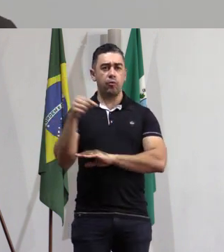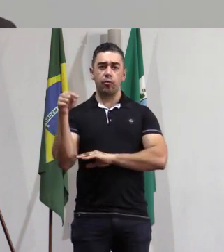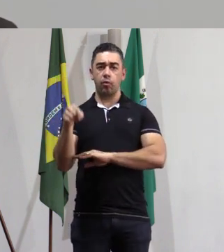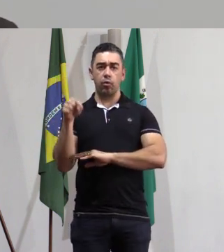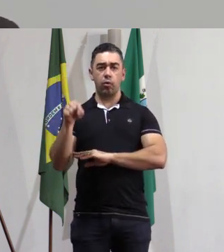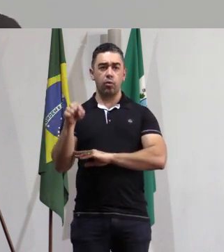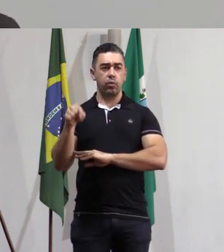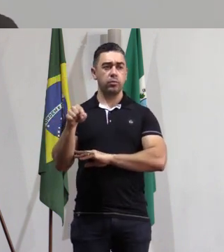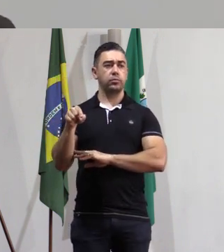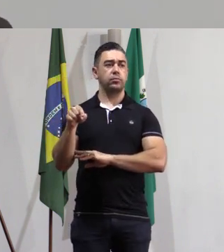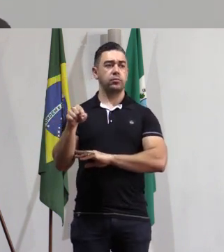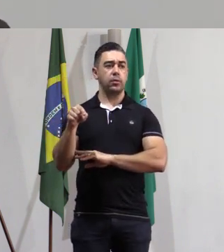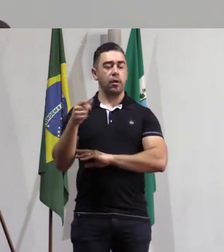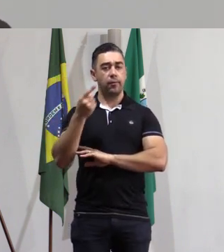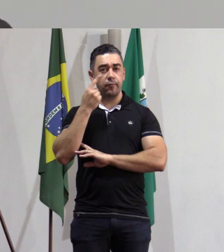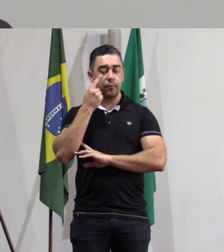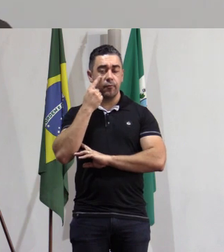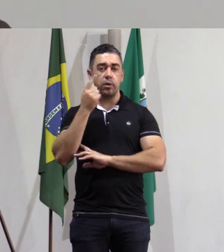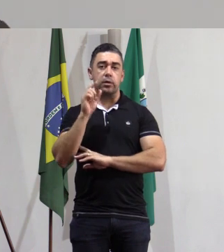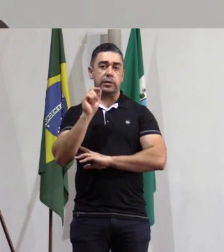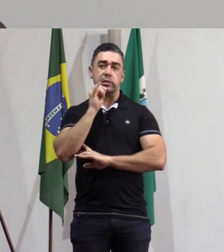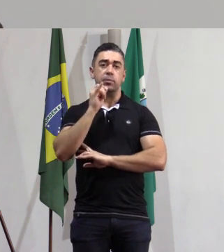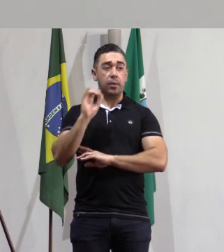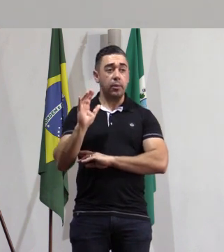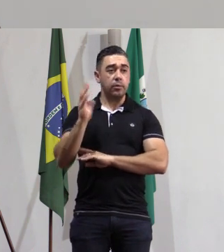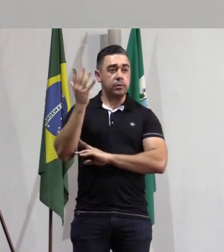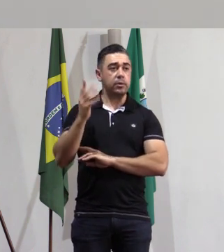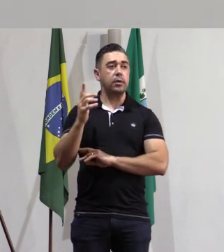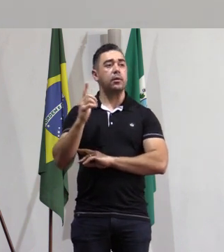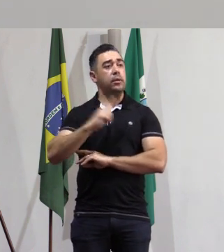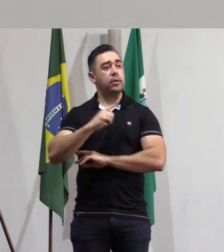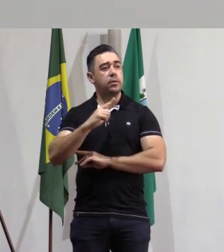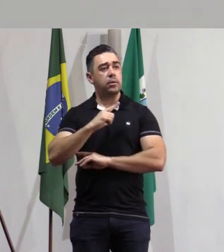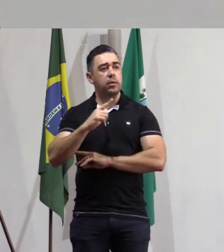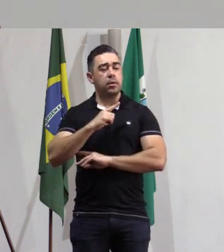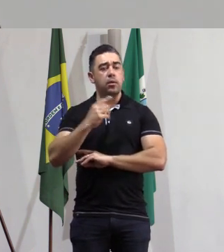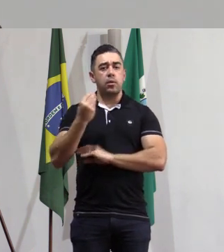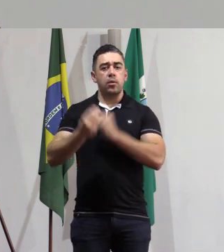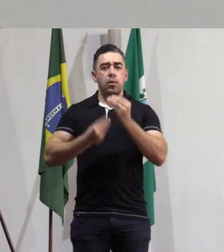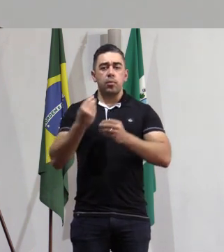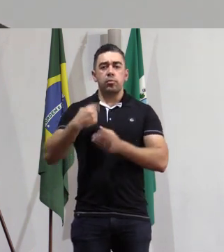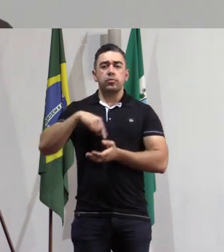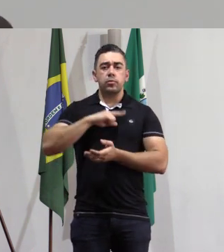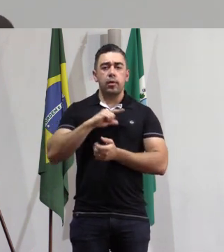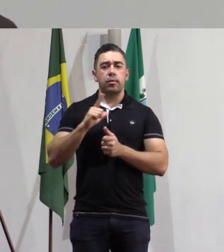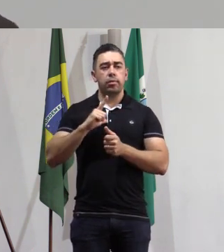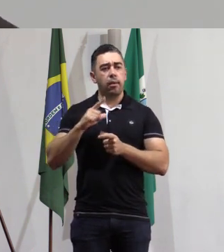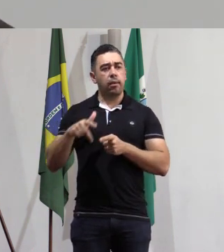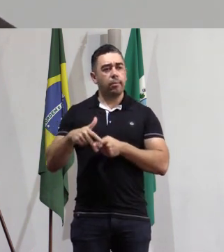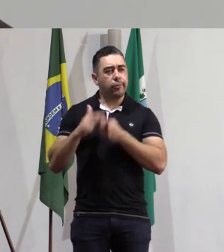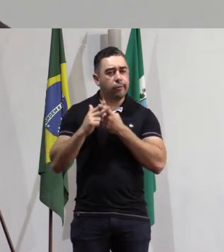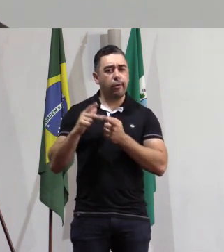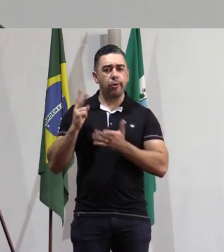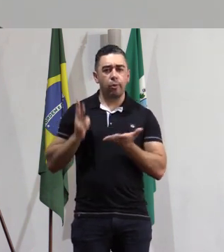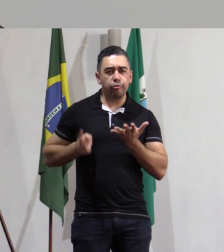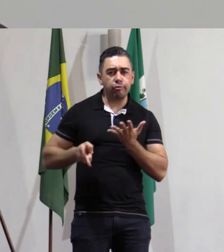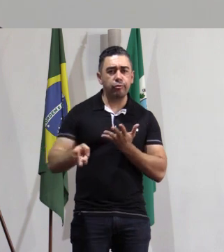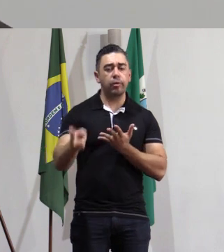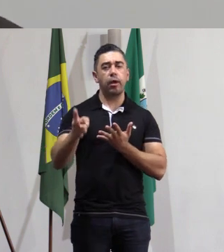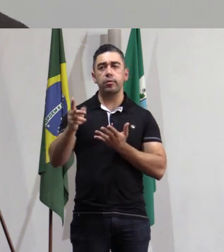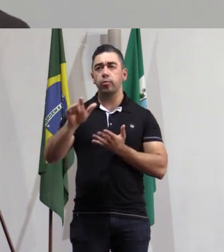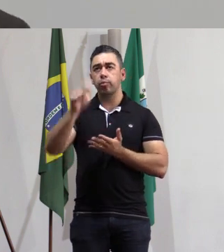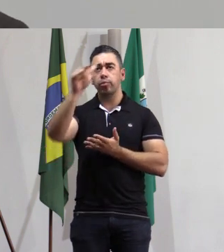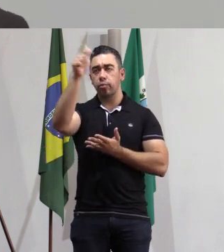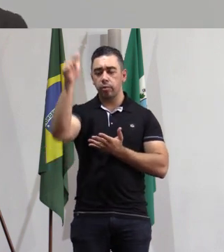Futures, devia acontecer quando as condições para a manutenção e para a sobrevivência das universidades